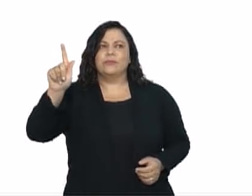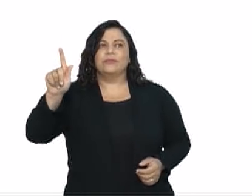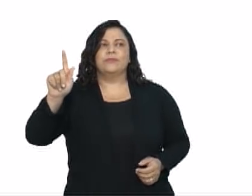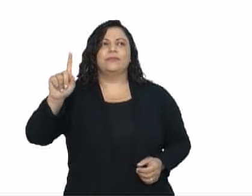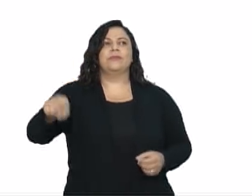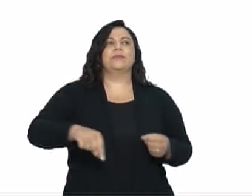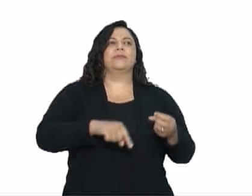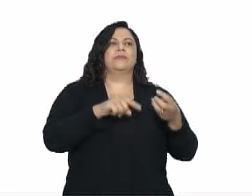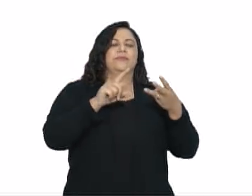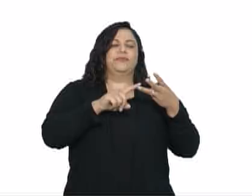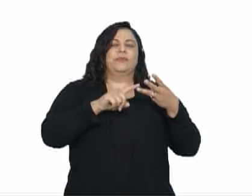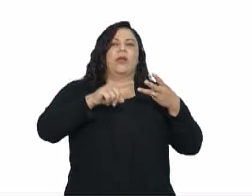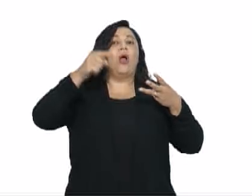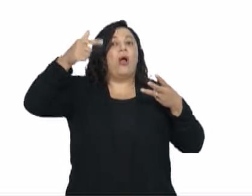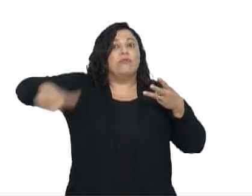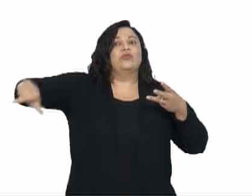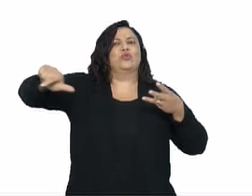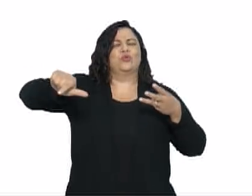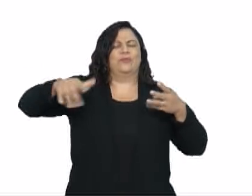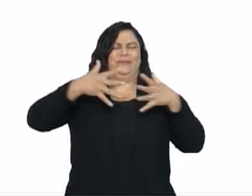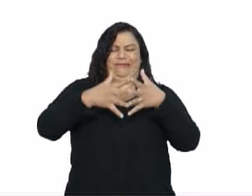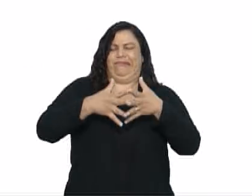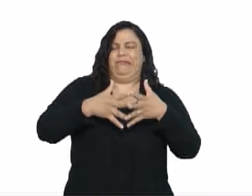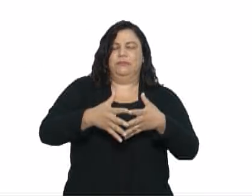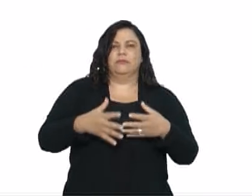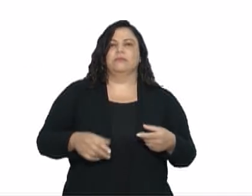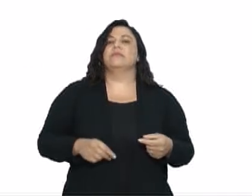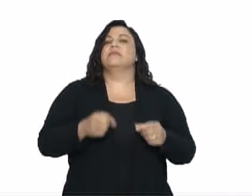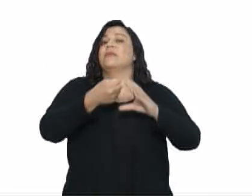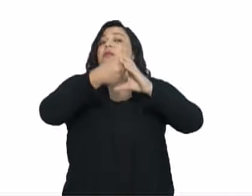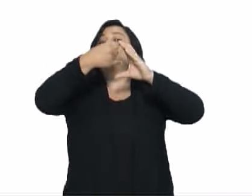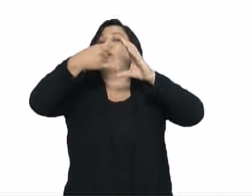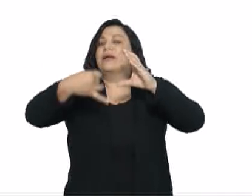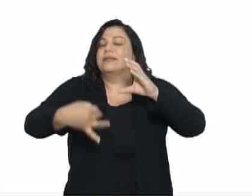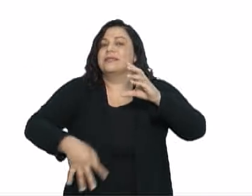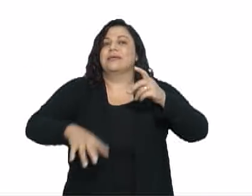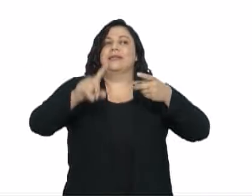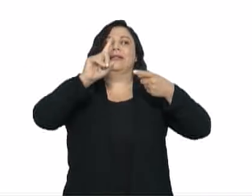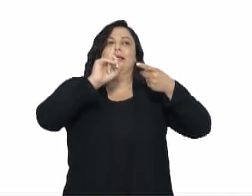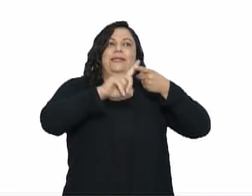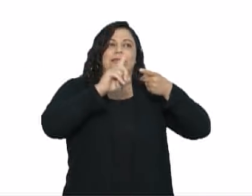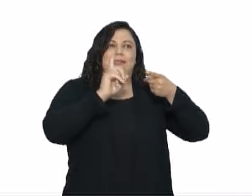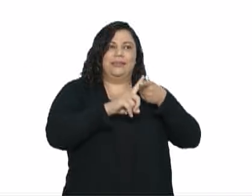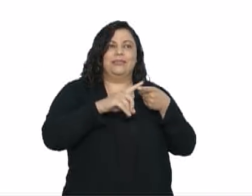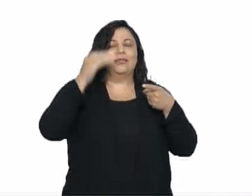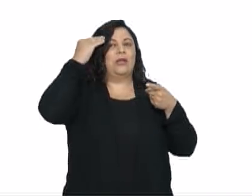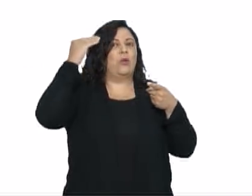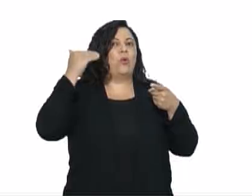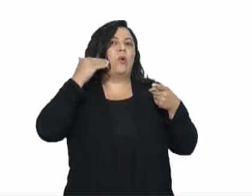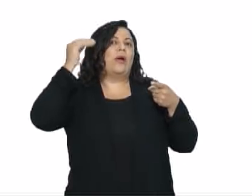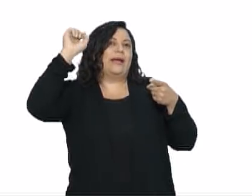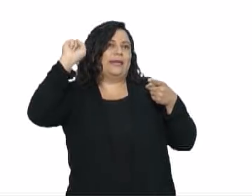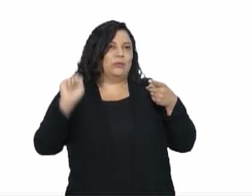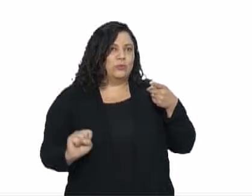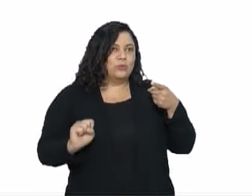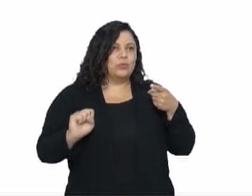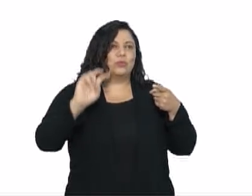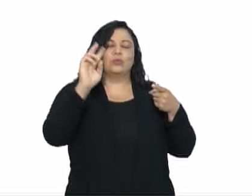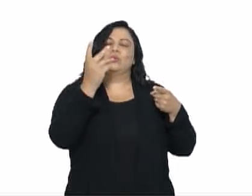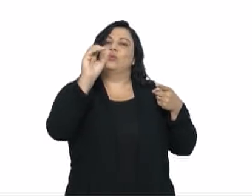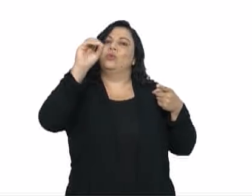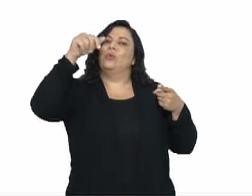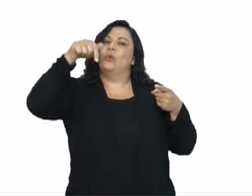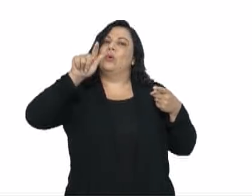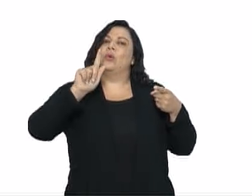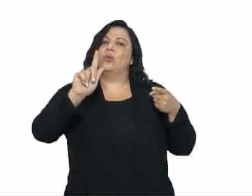De novo, vamos reformular aqui que ficou truncado. Quais características Coreia do Sul, Hong Kong, Taiwan, antiga Formosa, né, e